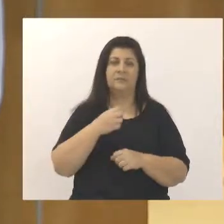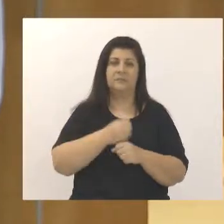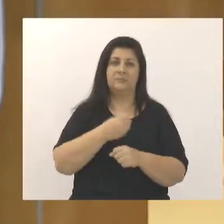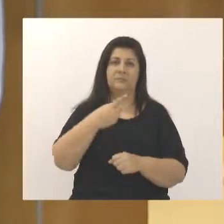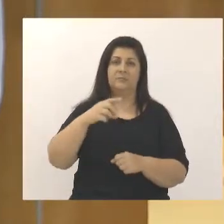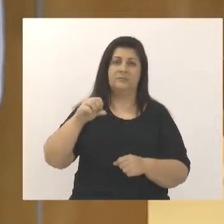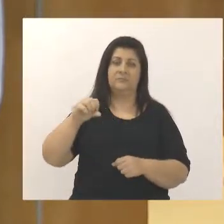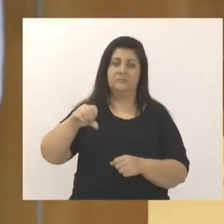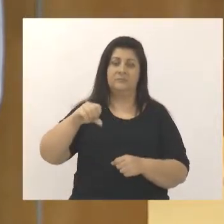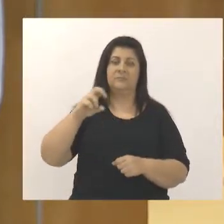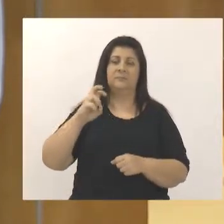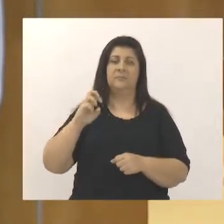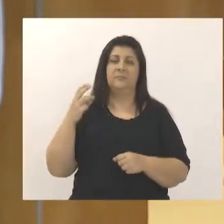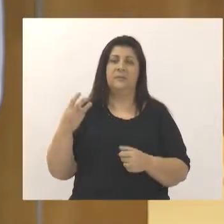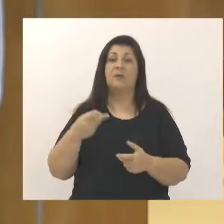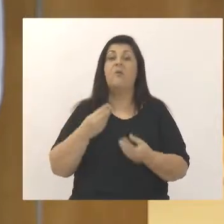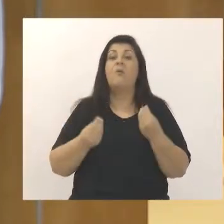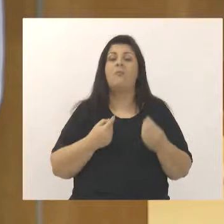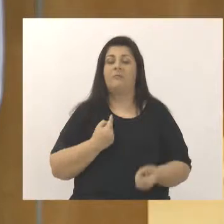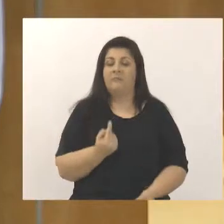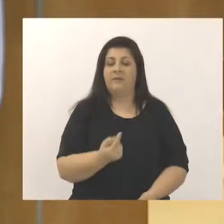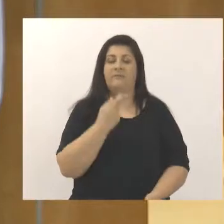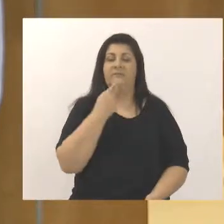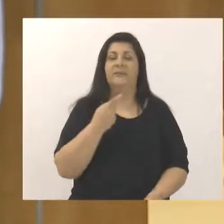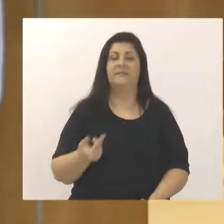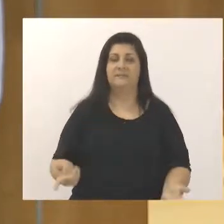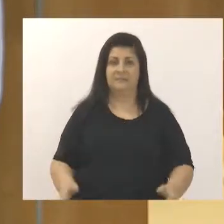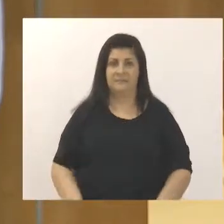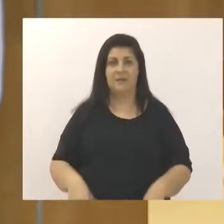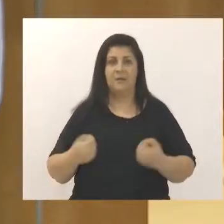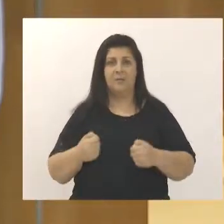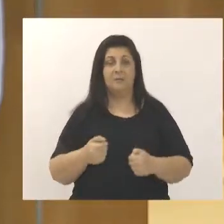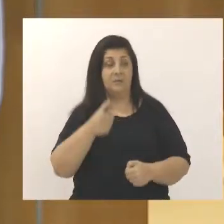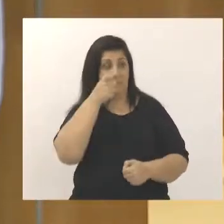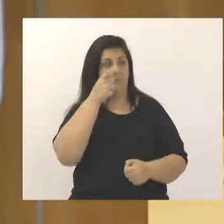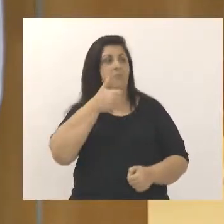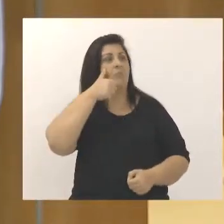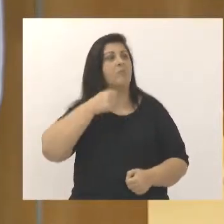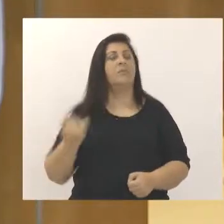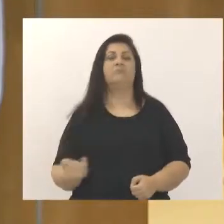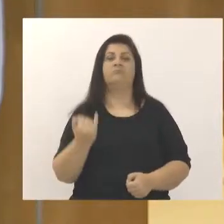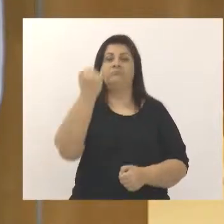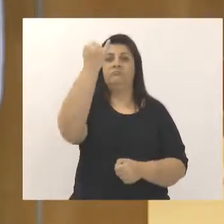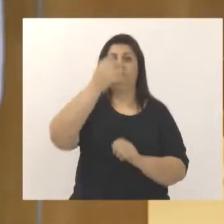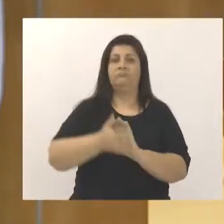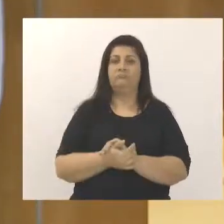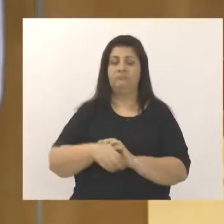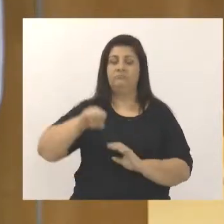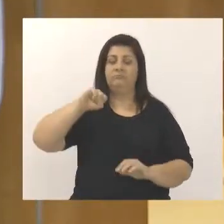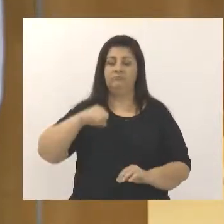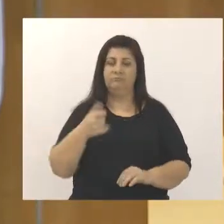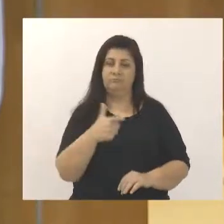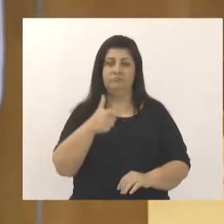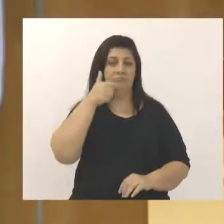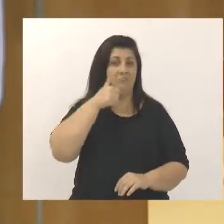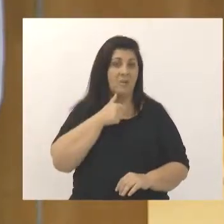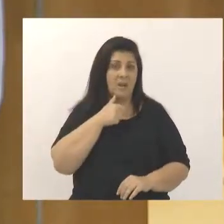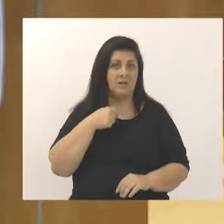estava falando aqui. Então nós temos que dar valor nas mulheres. Porque sem mulher nós não somos